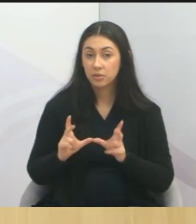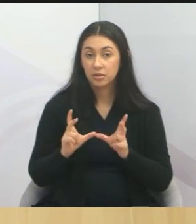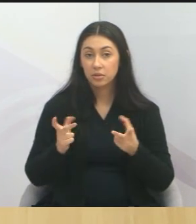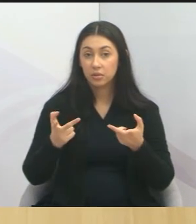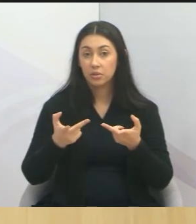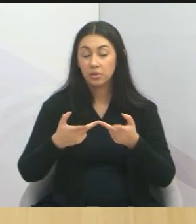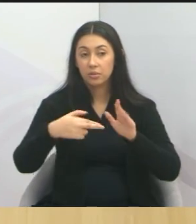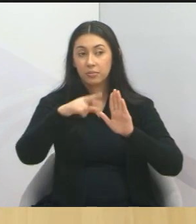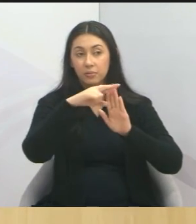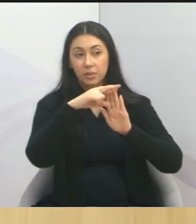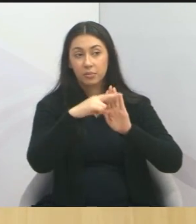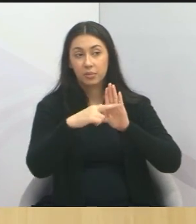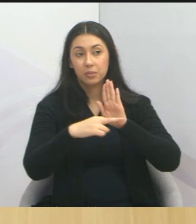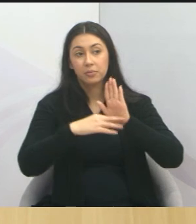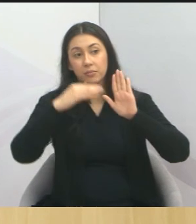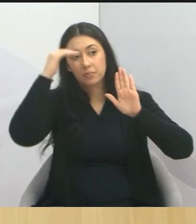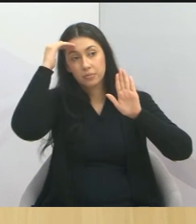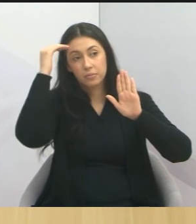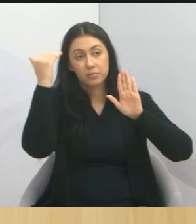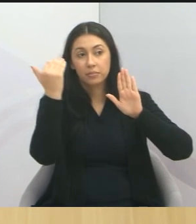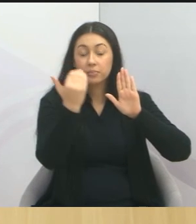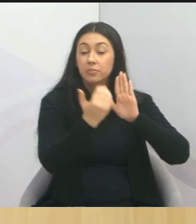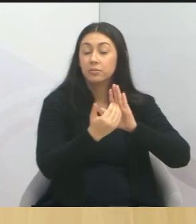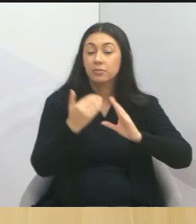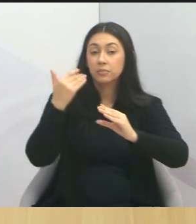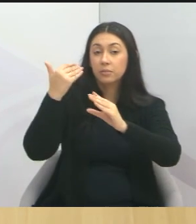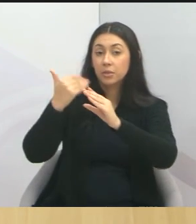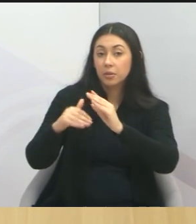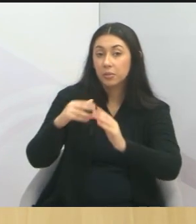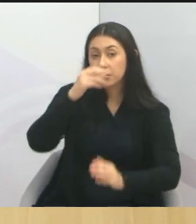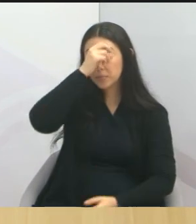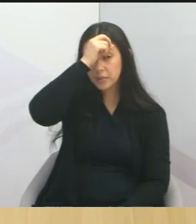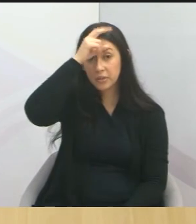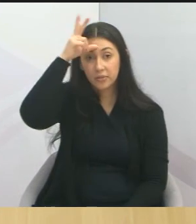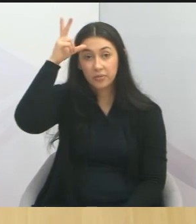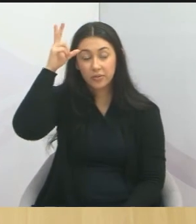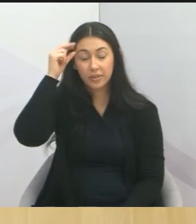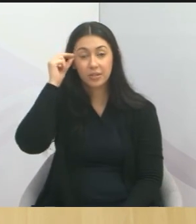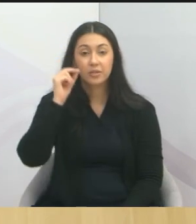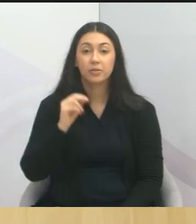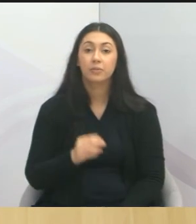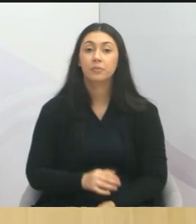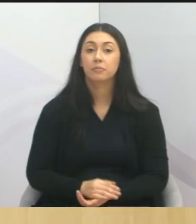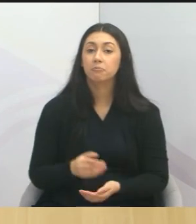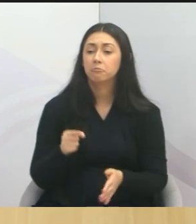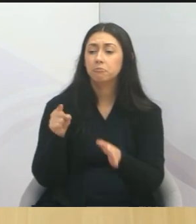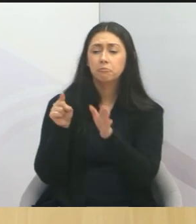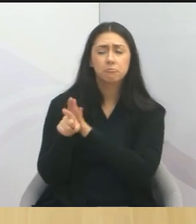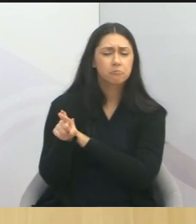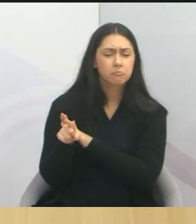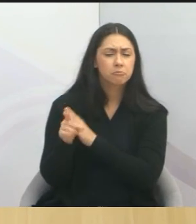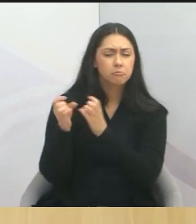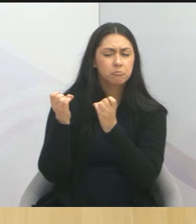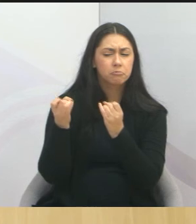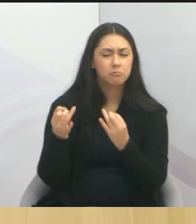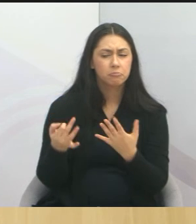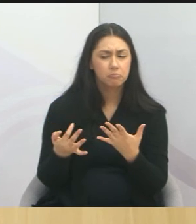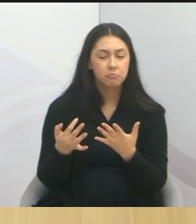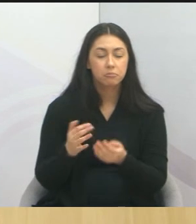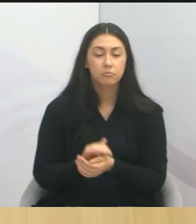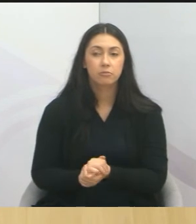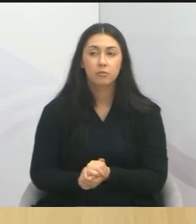egrégio plenário e cumpridas as formalidades regimentais e encaminhada ao Senhor Prefeito Municipal de Acari a seguir e pedir informações